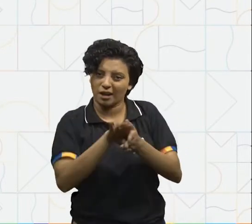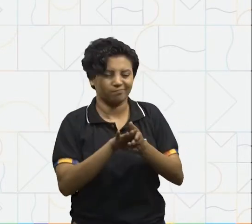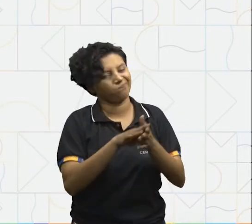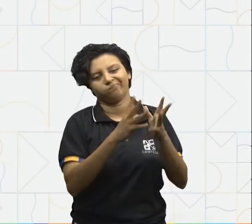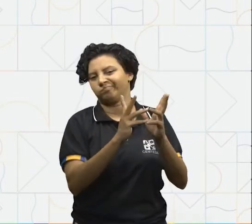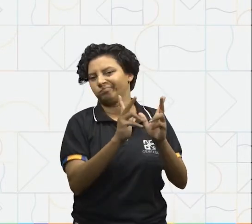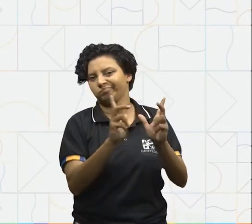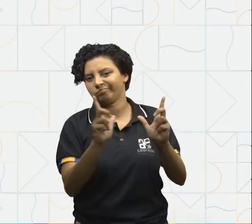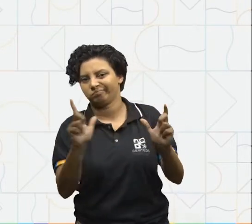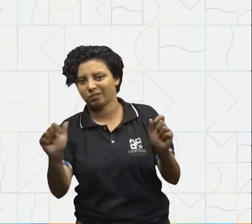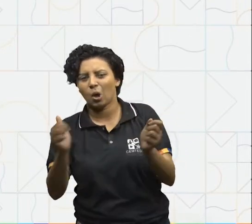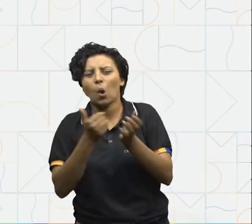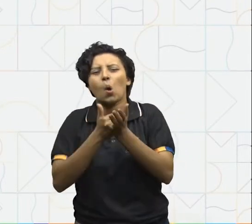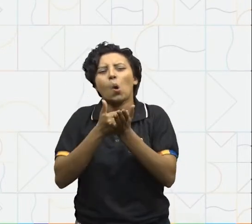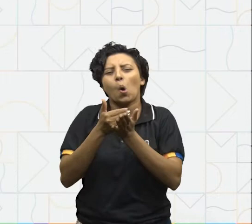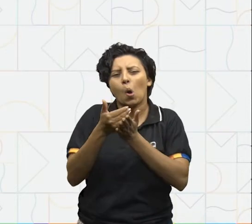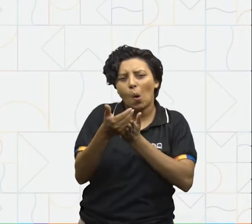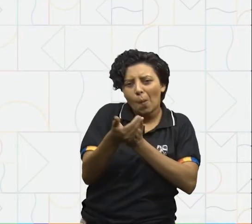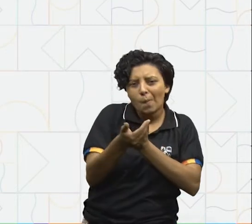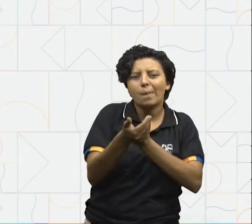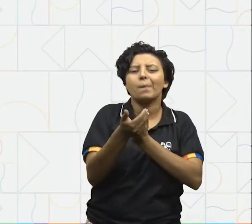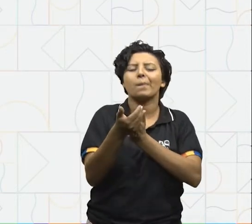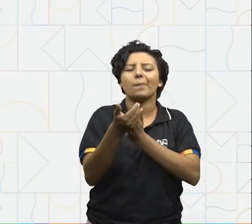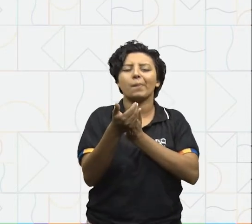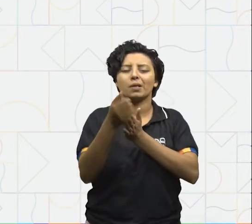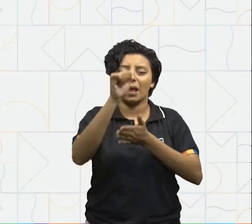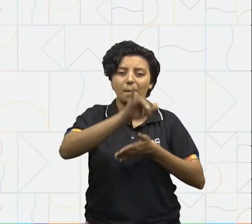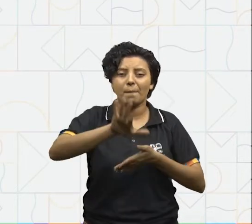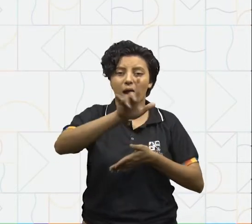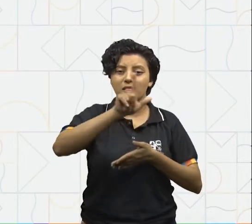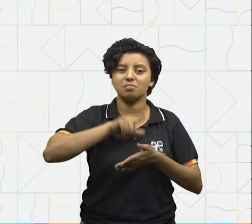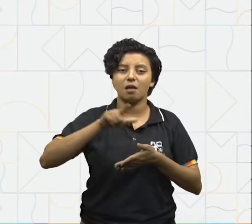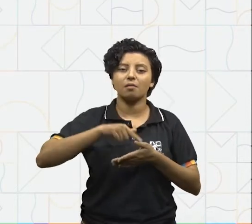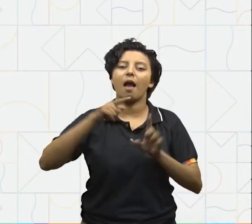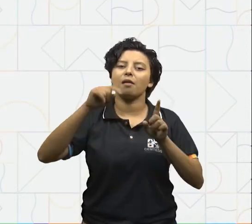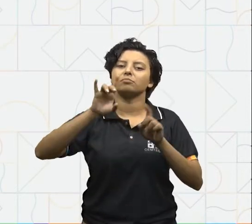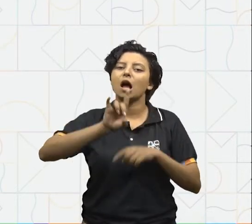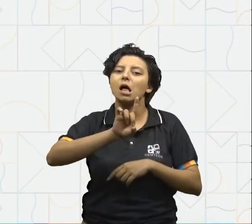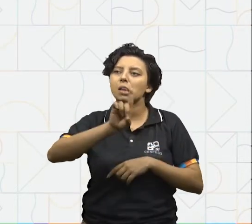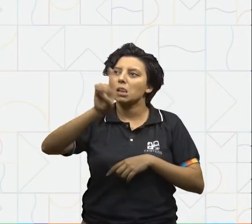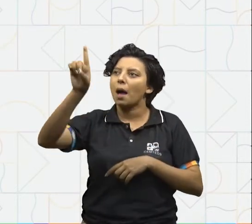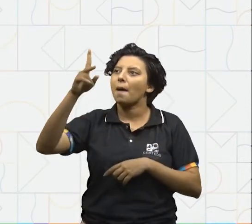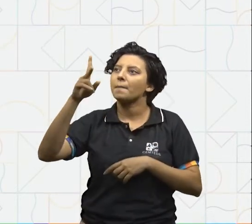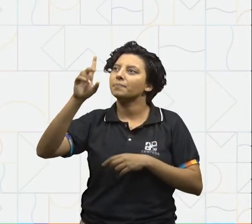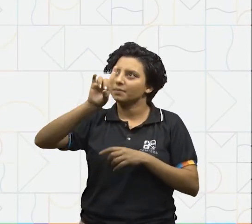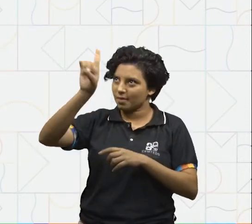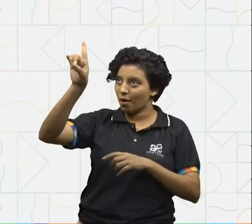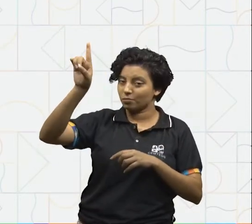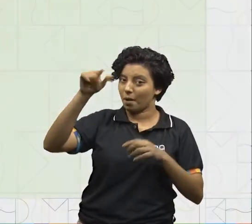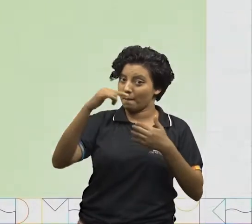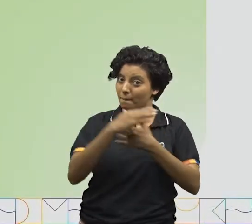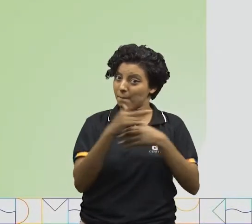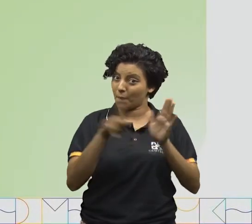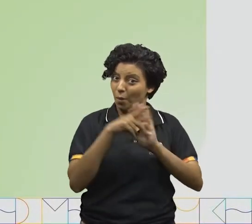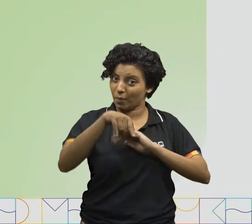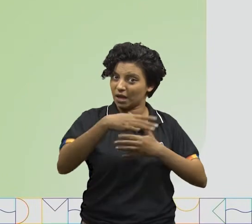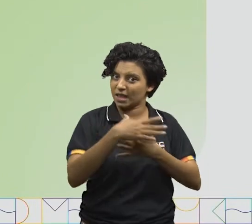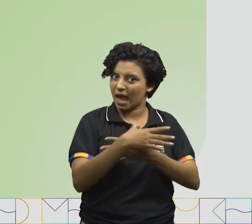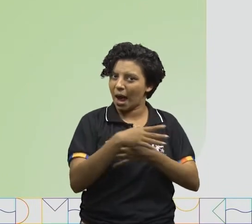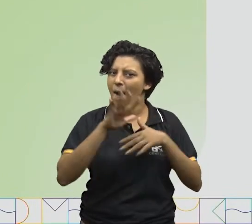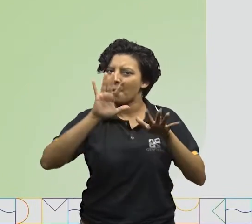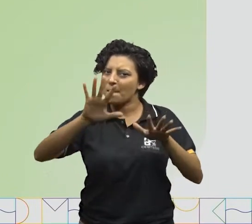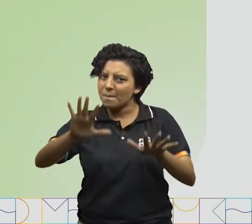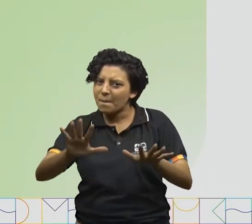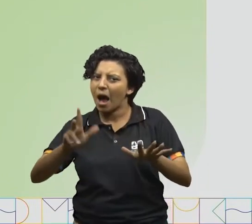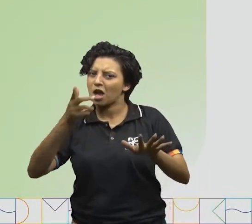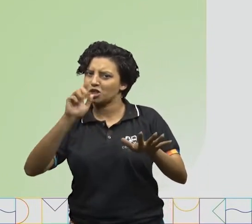imagens feitas pelos invasores faziam a referência aos deuses astecas como os demônios do cristianismo medieval. Você deve conhecer